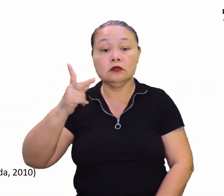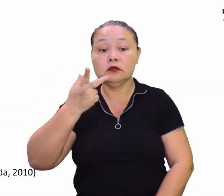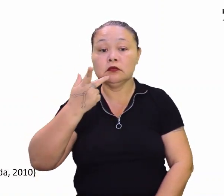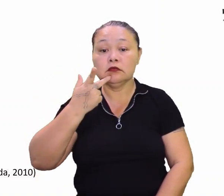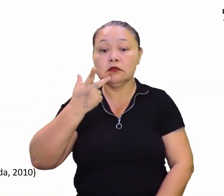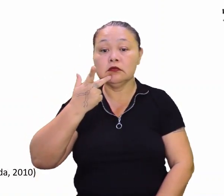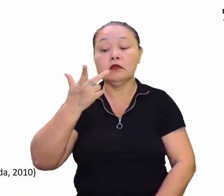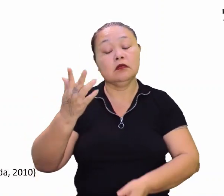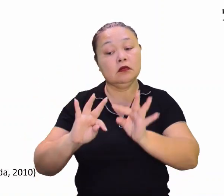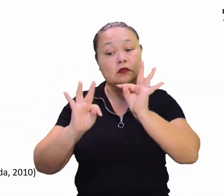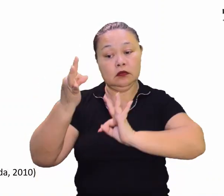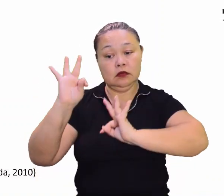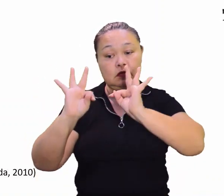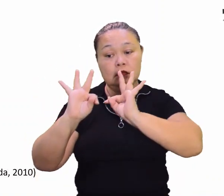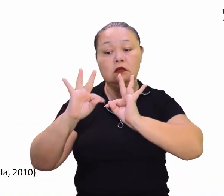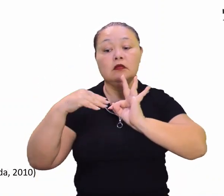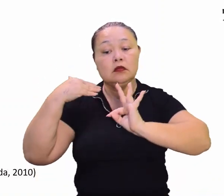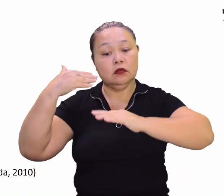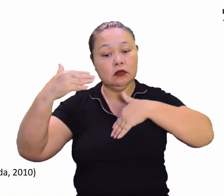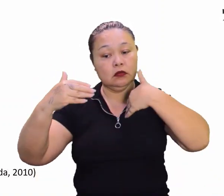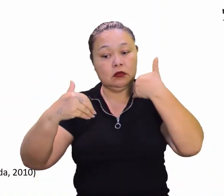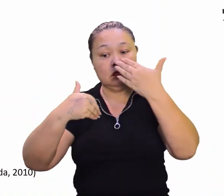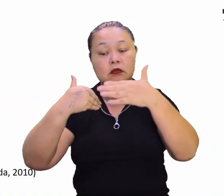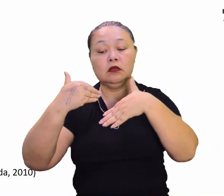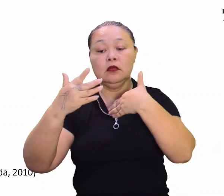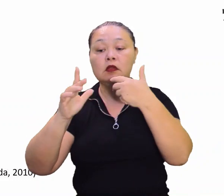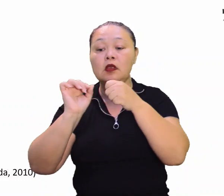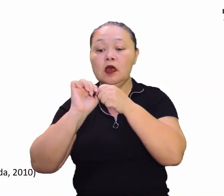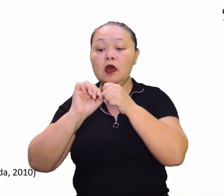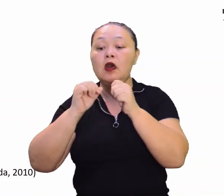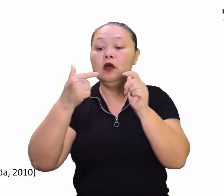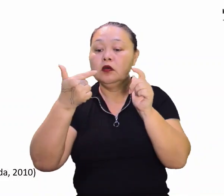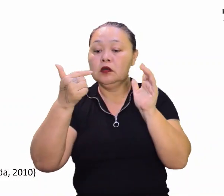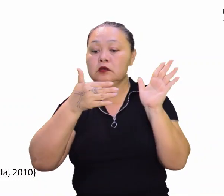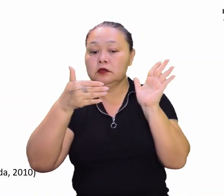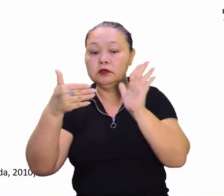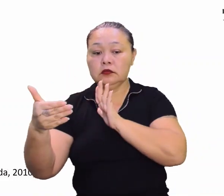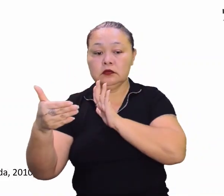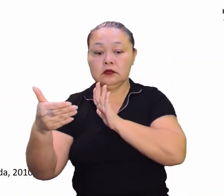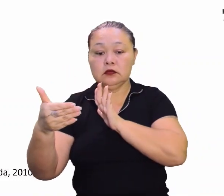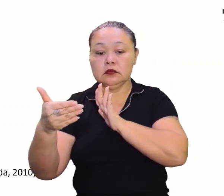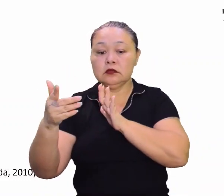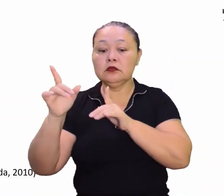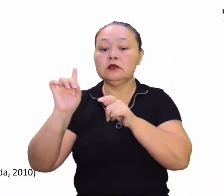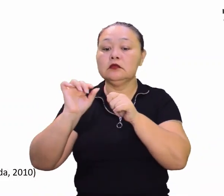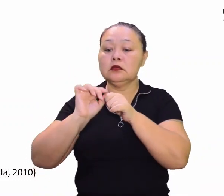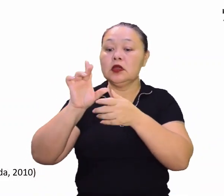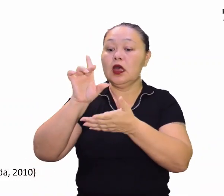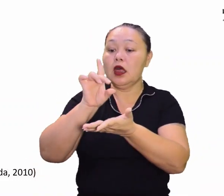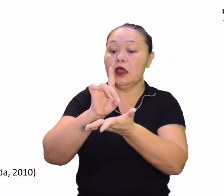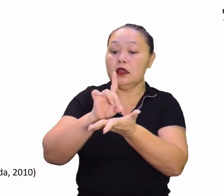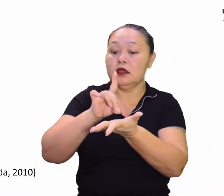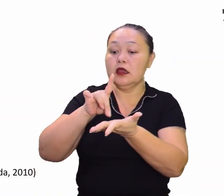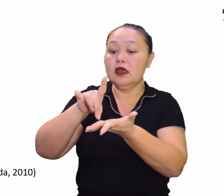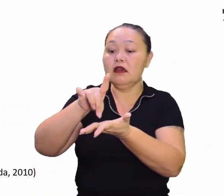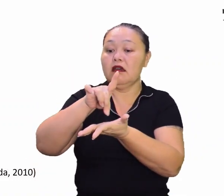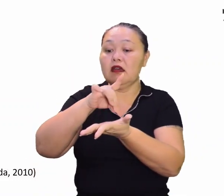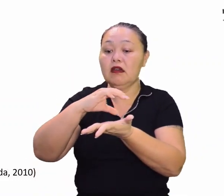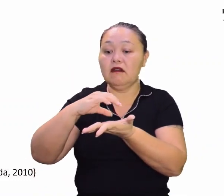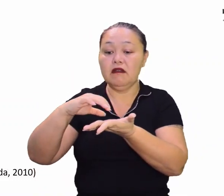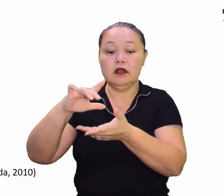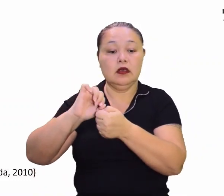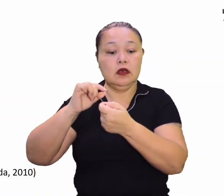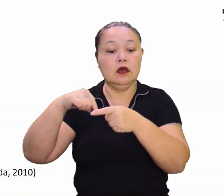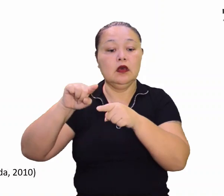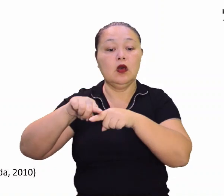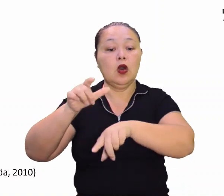falando tecnológico, né? Avanço, né? Depois no segundo momento, né, professor Jorge? Isso, aparelhos de DVD, relógios,